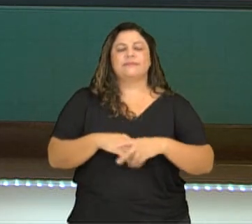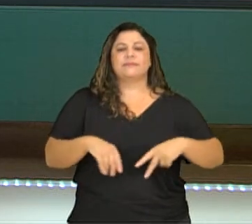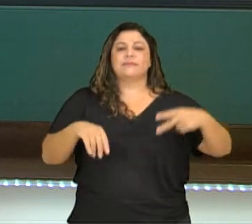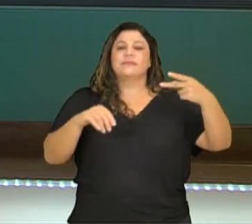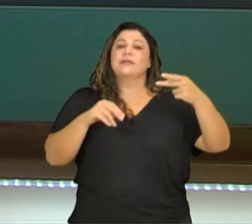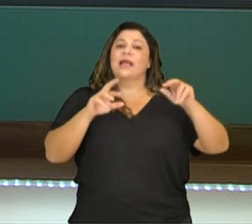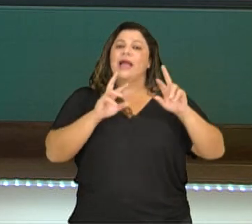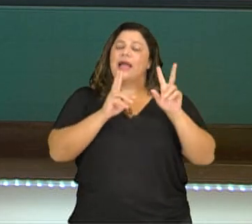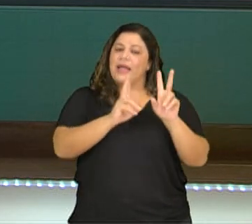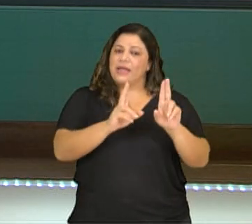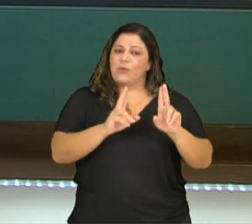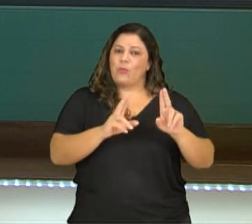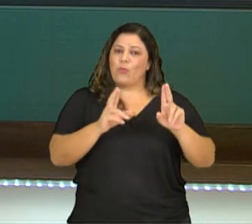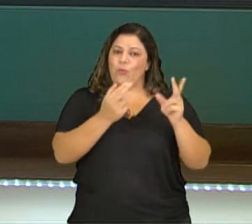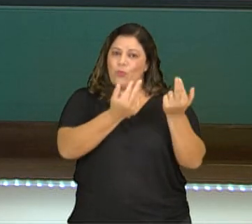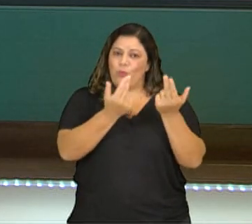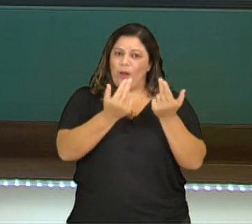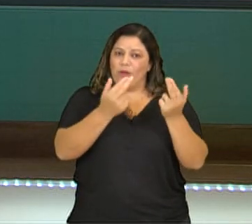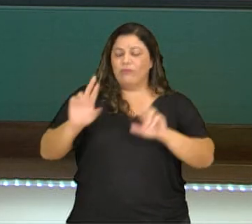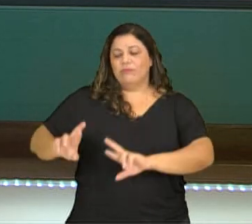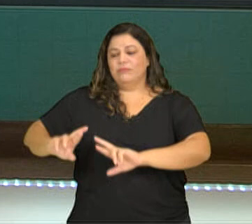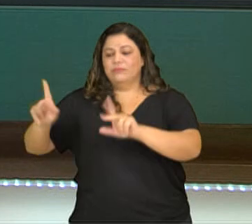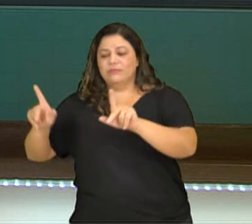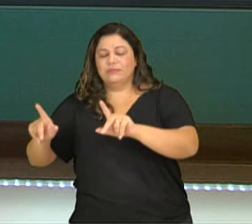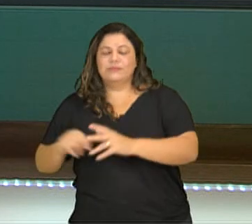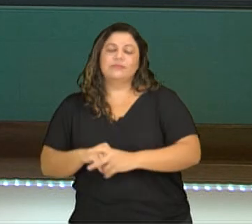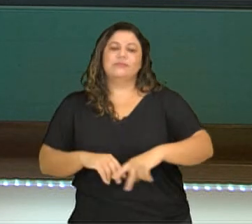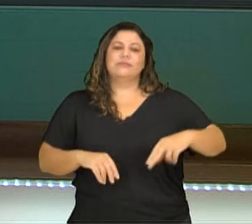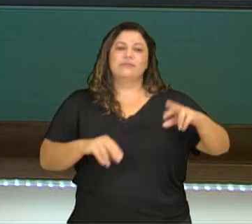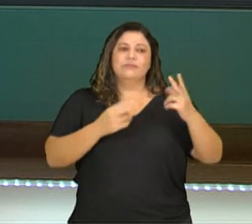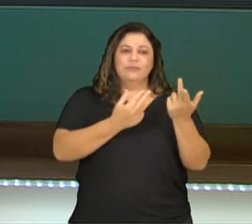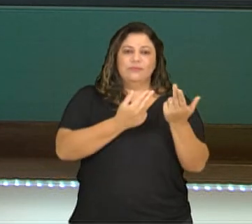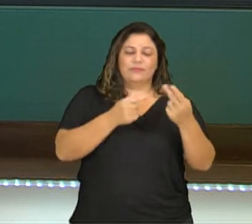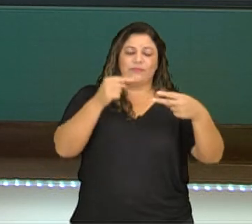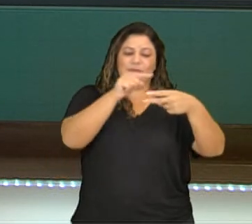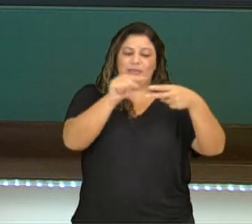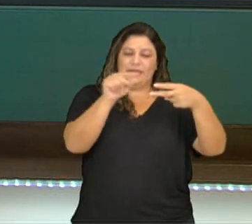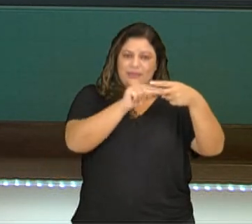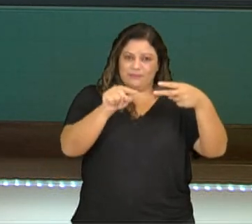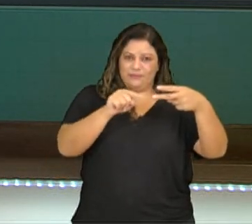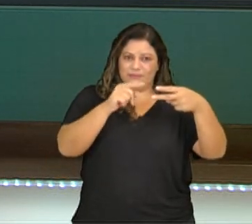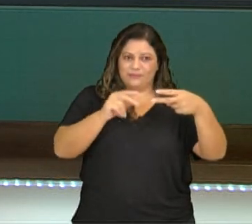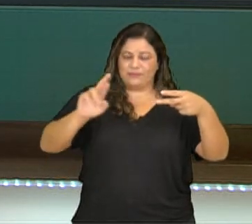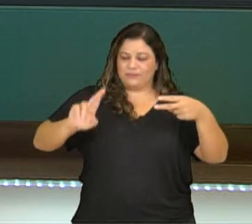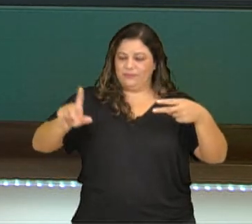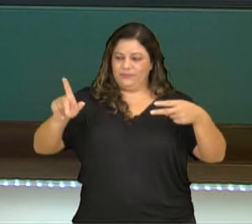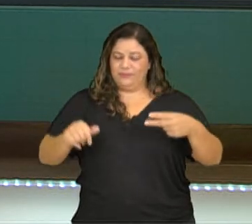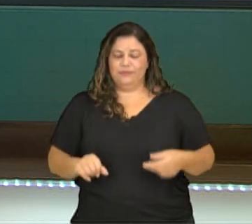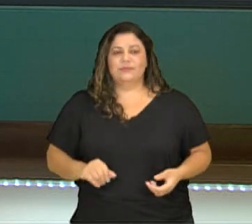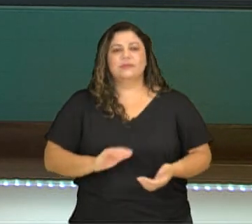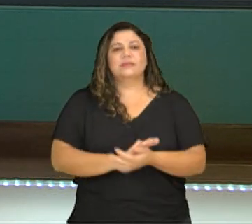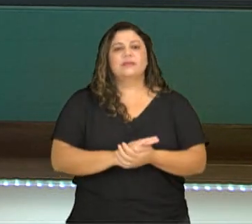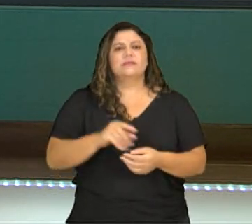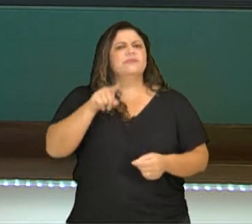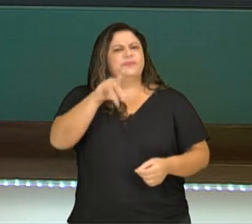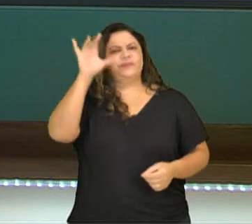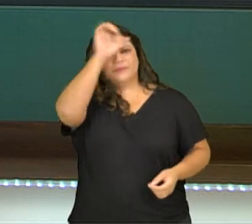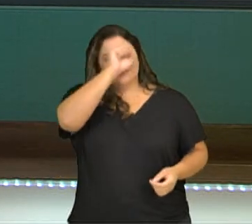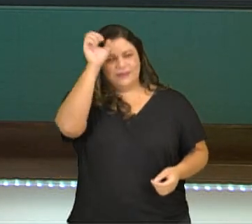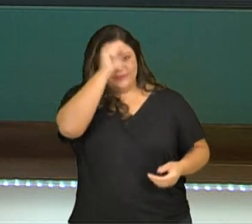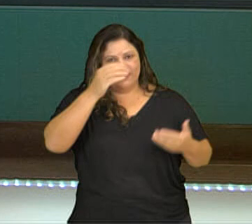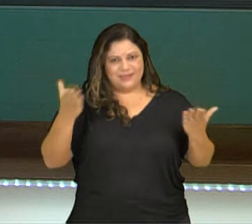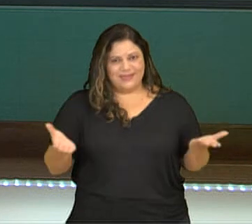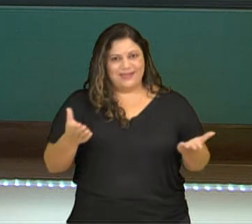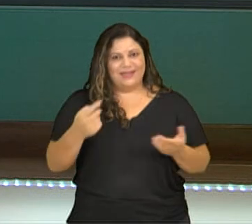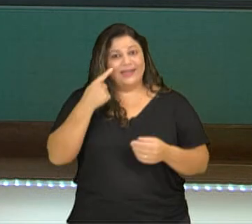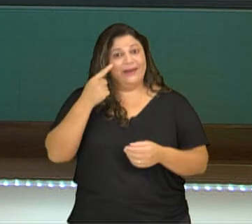símbolos de igual e diferente, ok? Bom, então para ver se vocês realmente aprenderam, vamos fazer